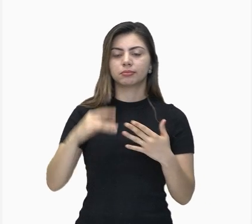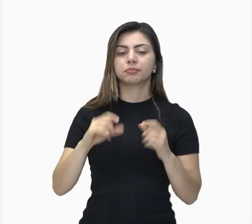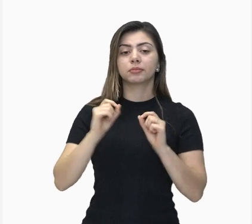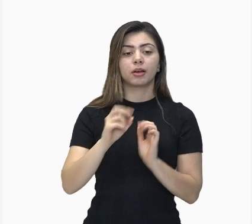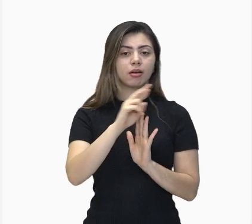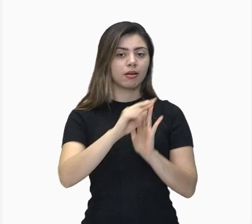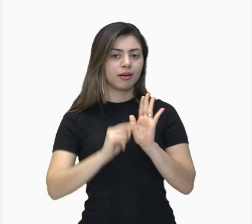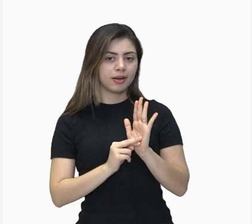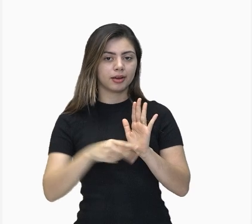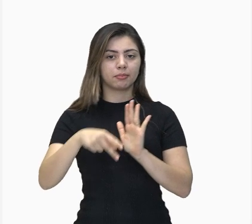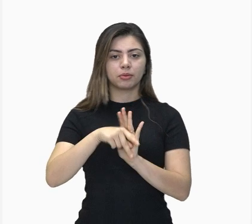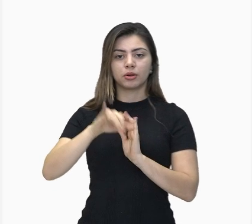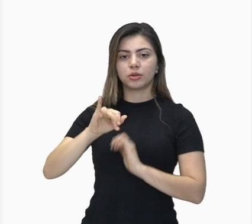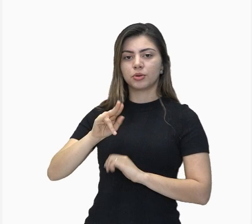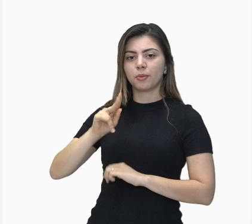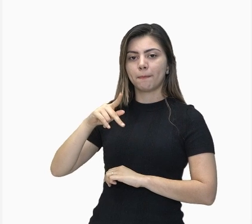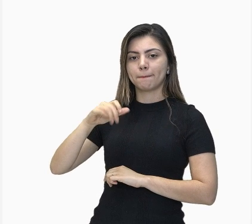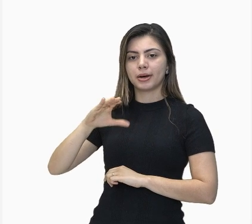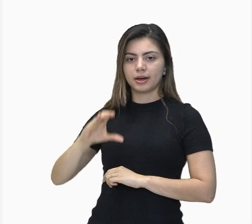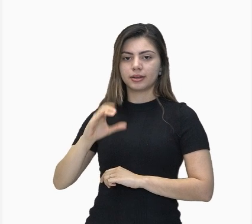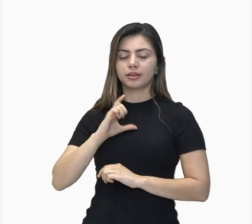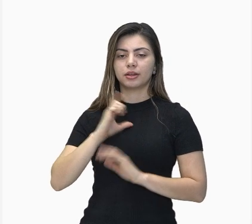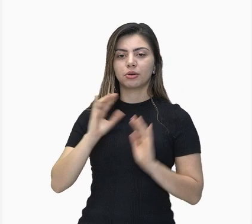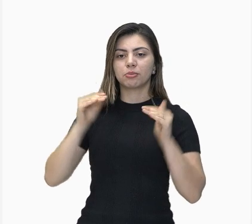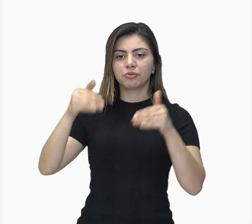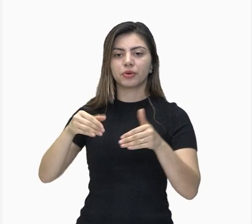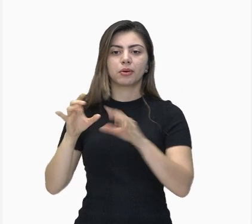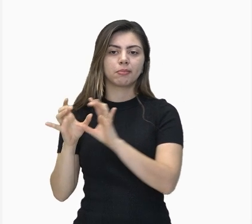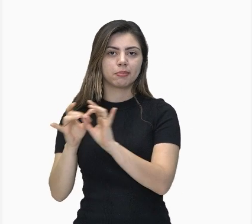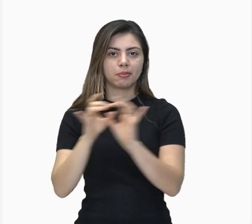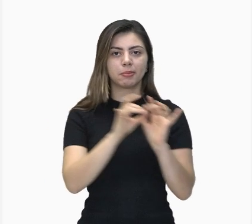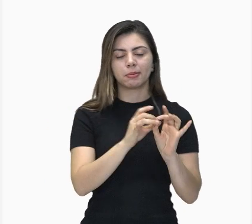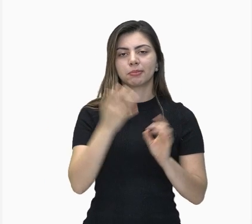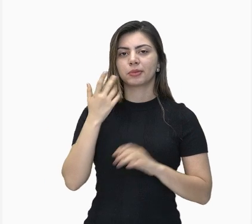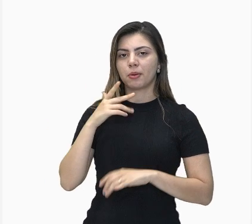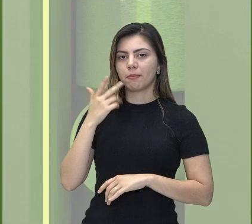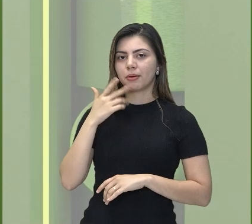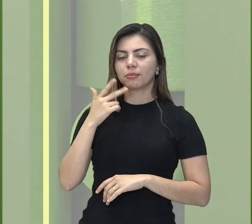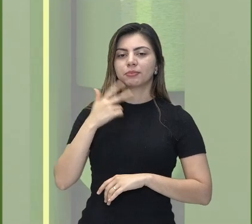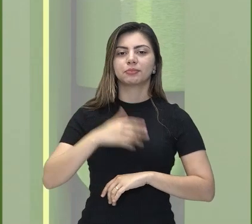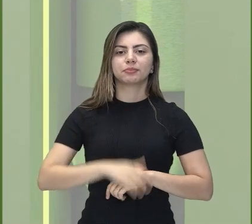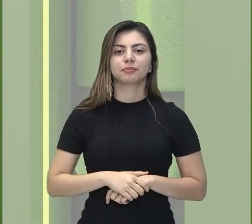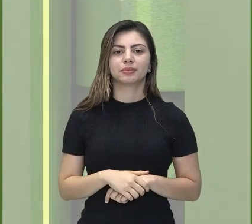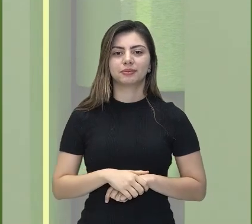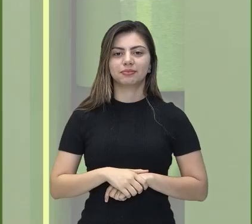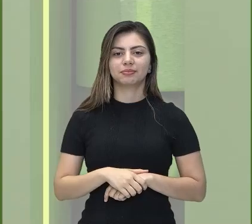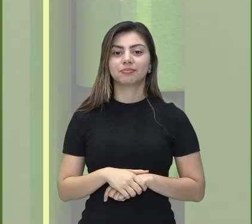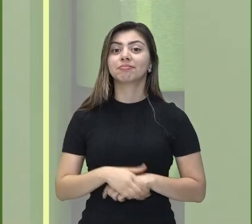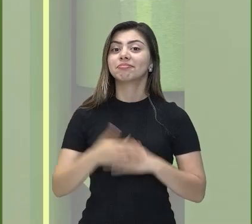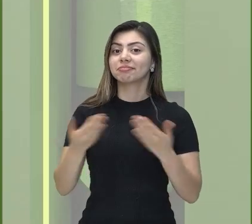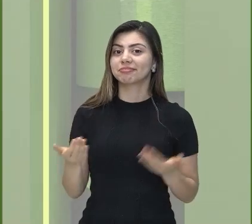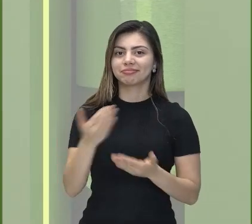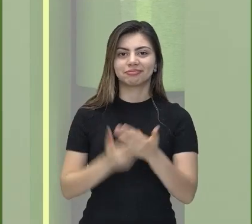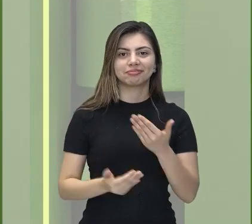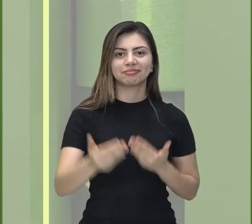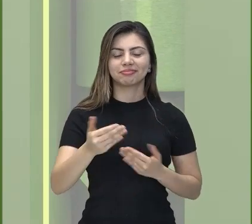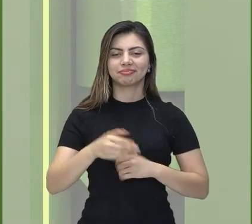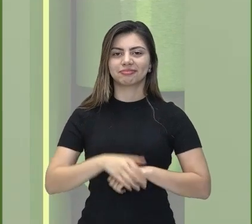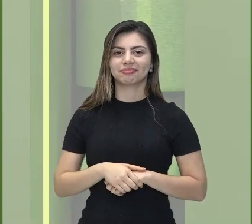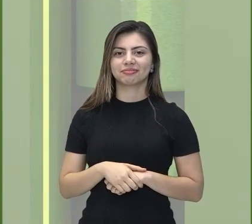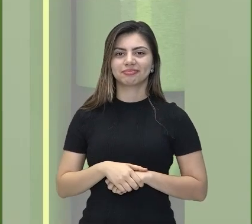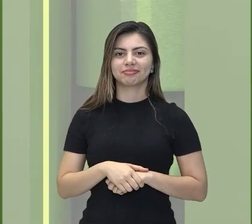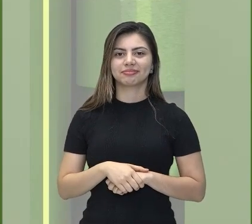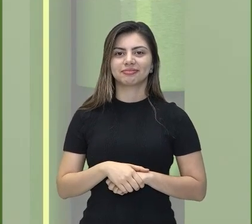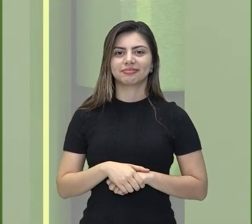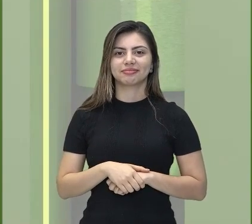das normas da IUPAC para cadeias normais. E agora vamos à